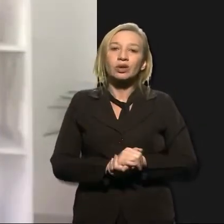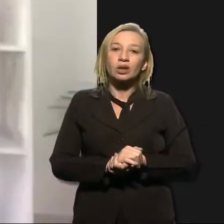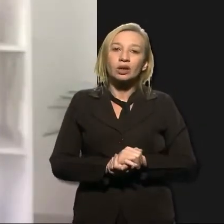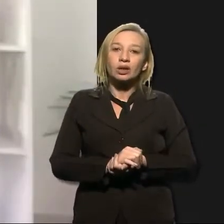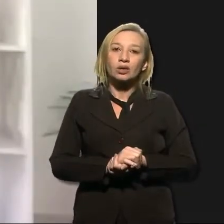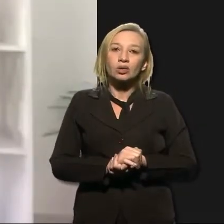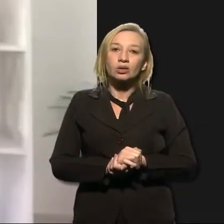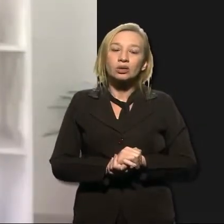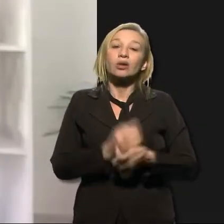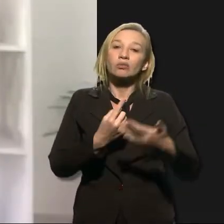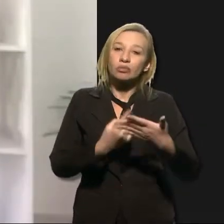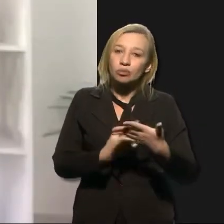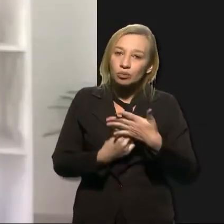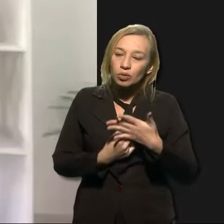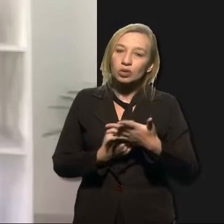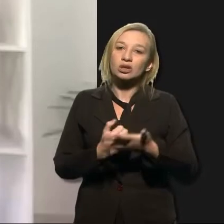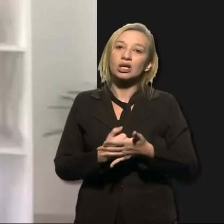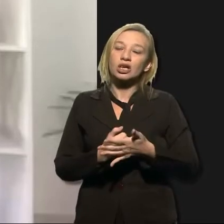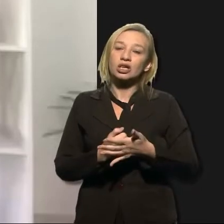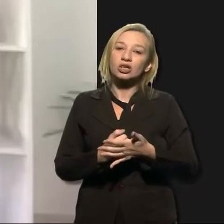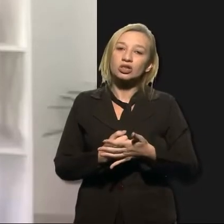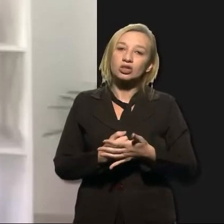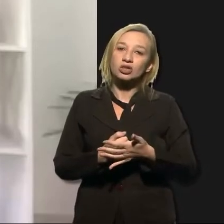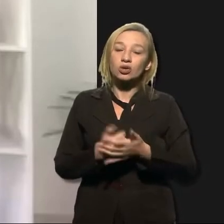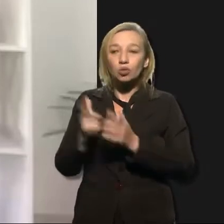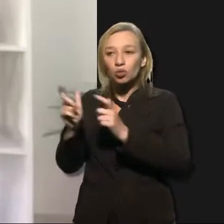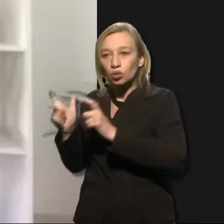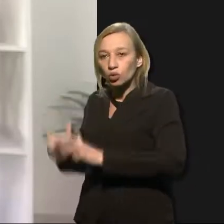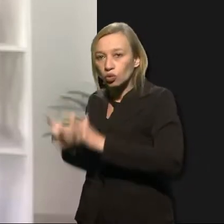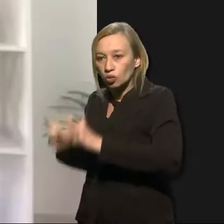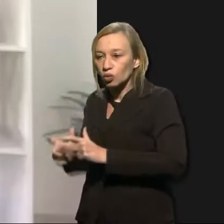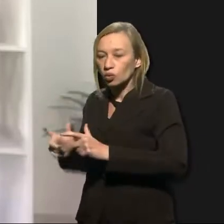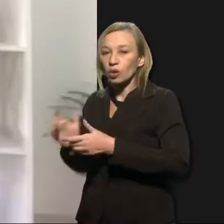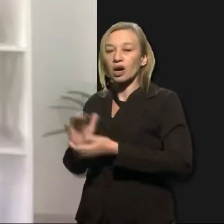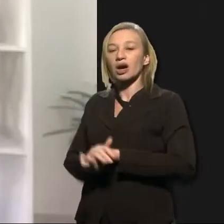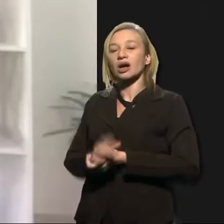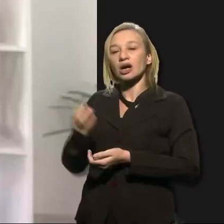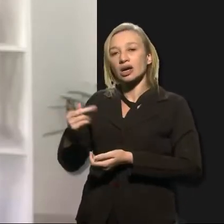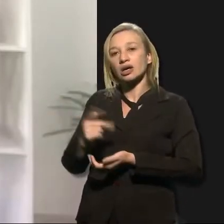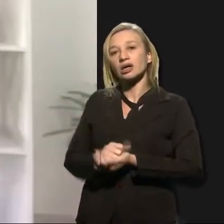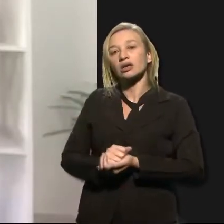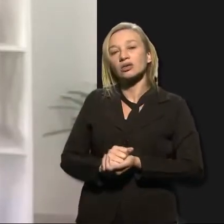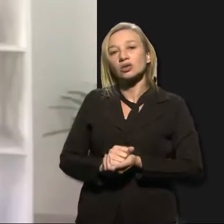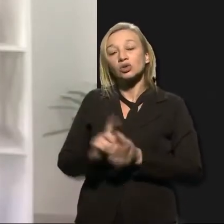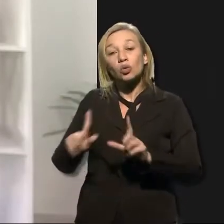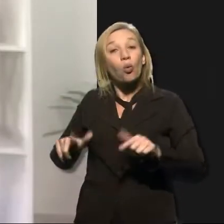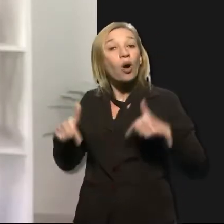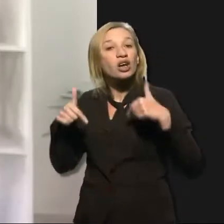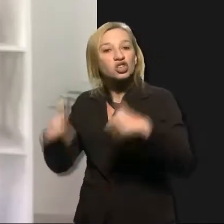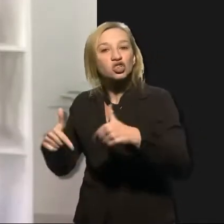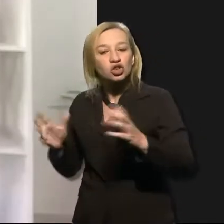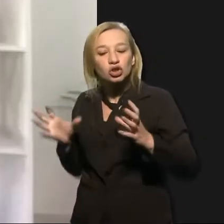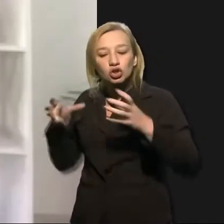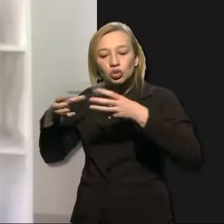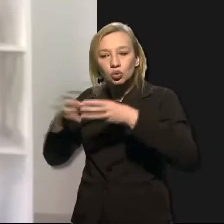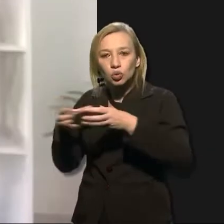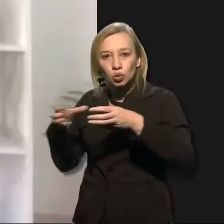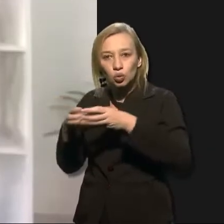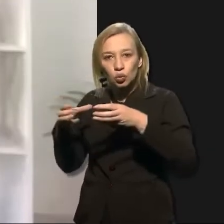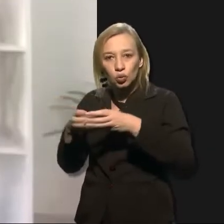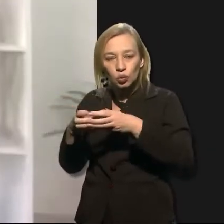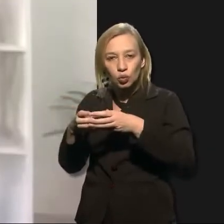um plano que prioriza a expertise local dos moradores,